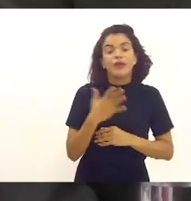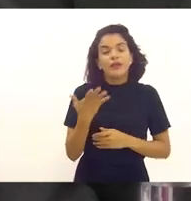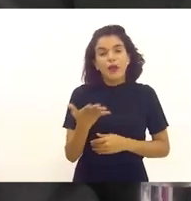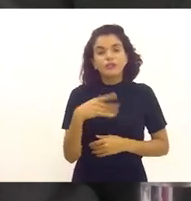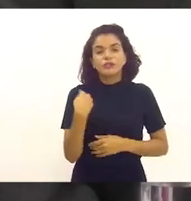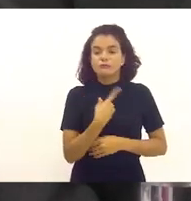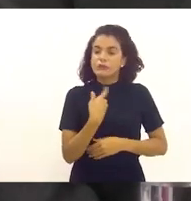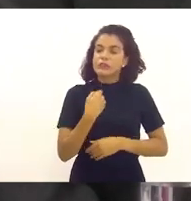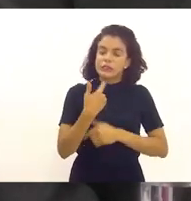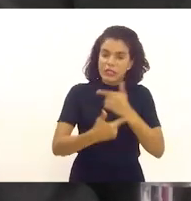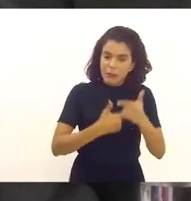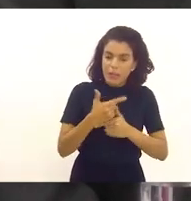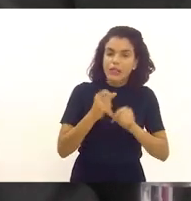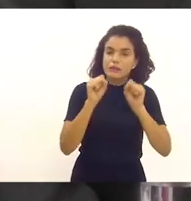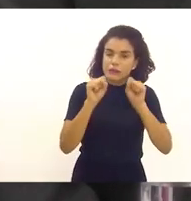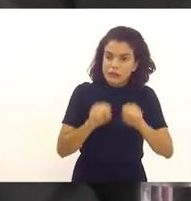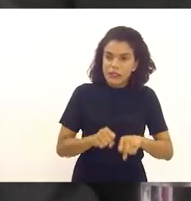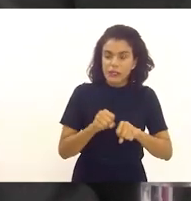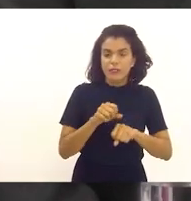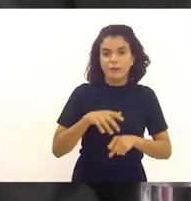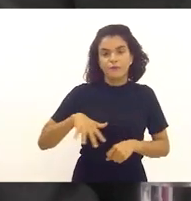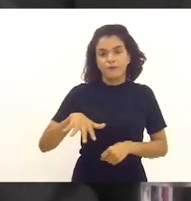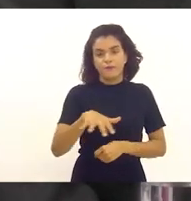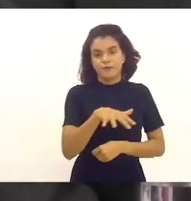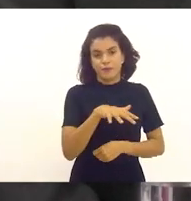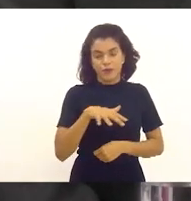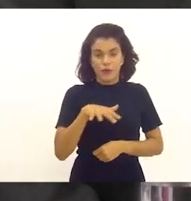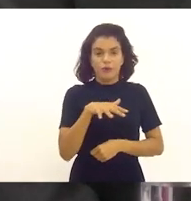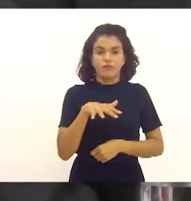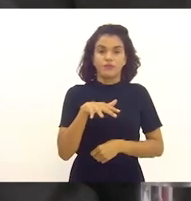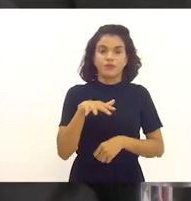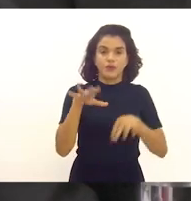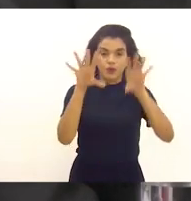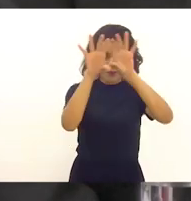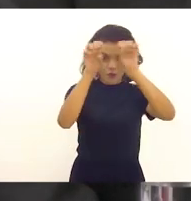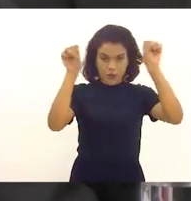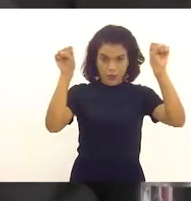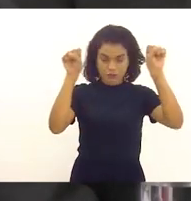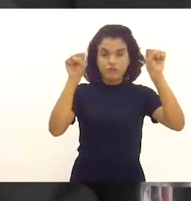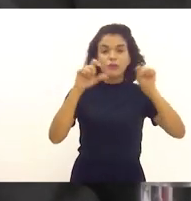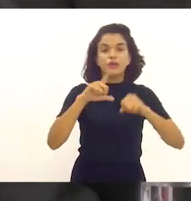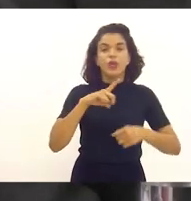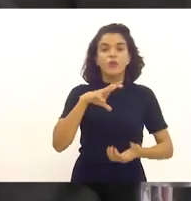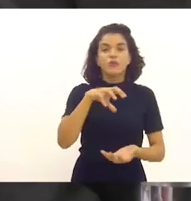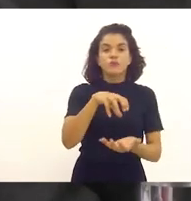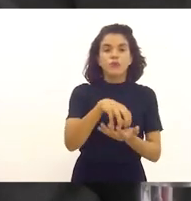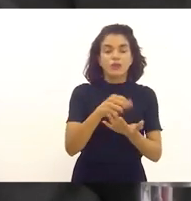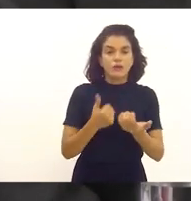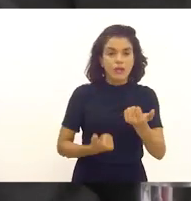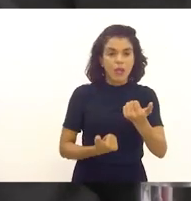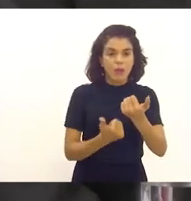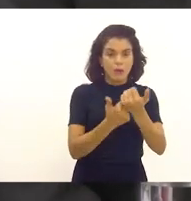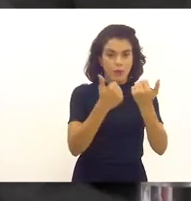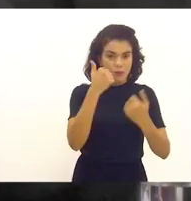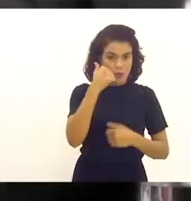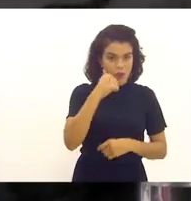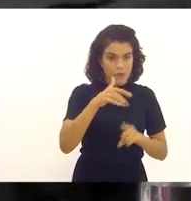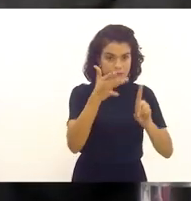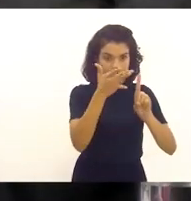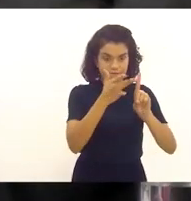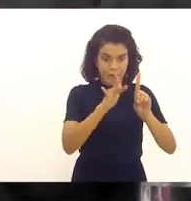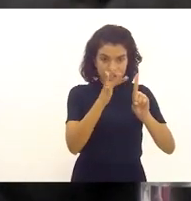providências sim no âmbito do Tribunal de Justiça A gente tem um Centro de Apoio às vítimas de crimes